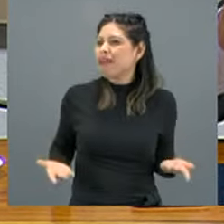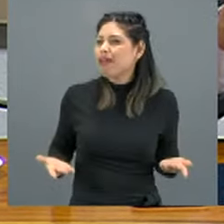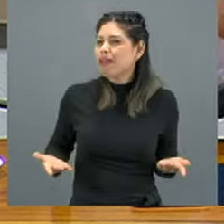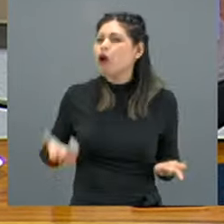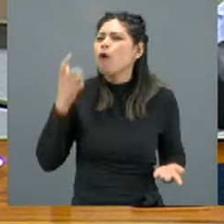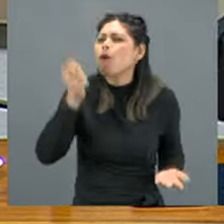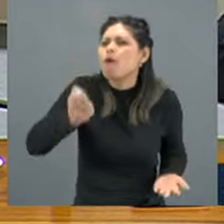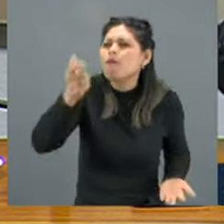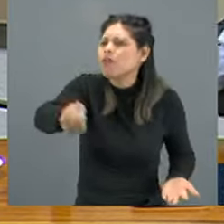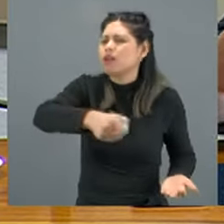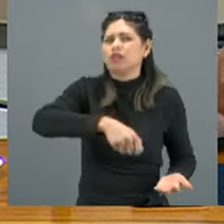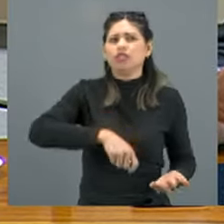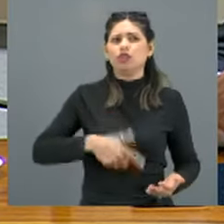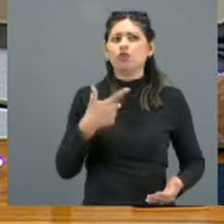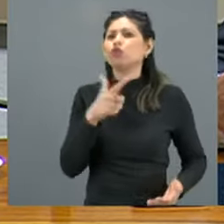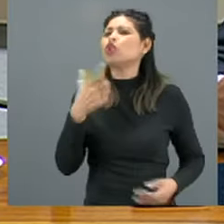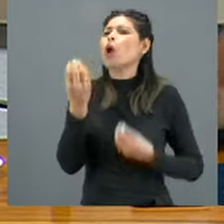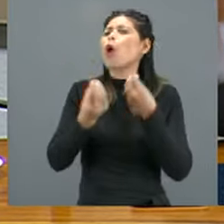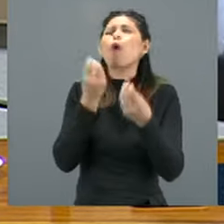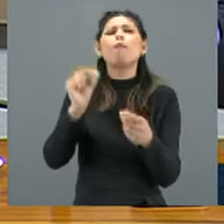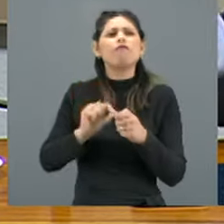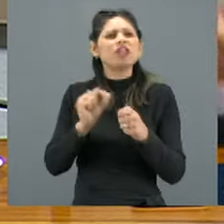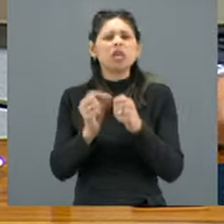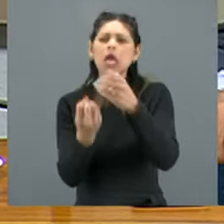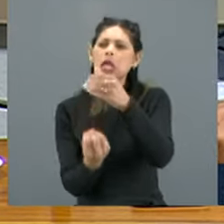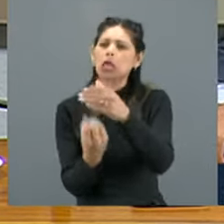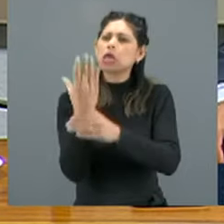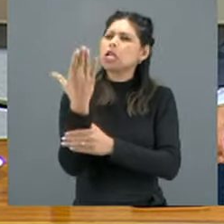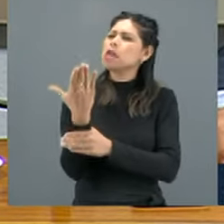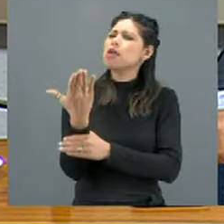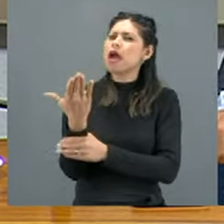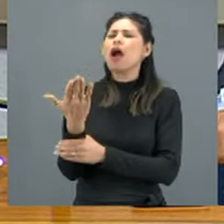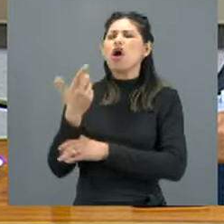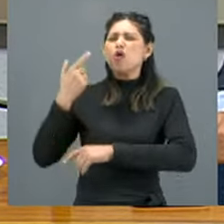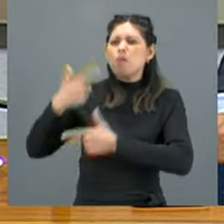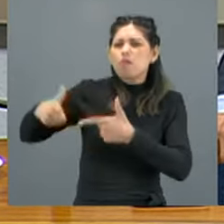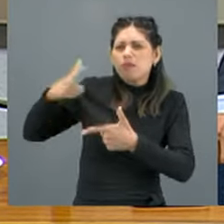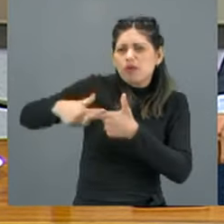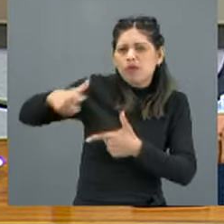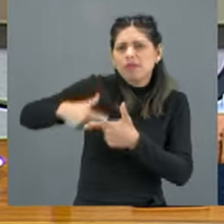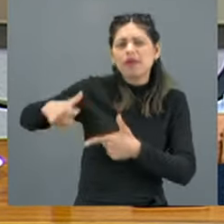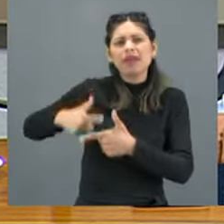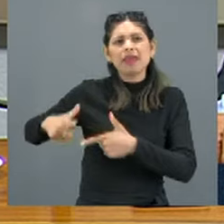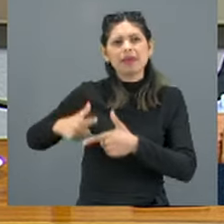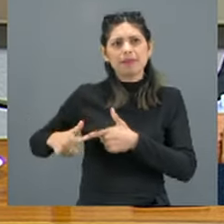daí, cria-se essas crises, como essa que o Aldo Rebelo acaba de lembrar,